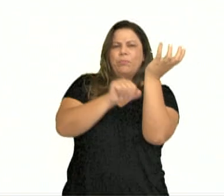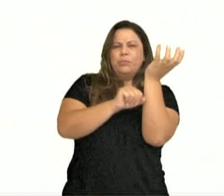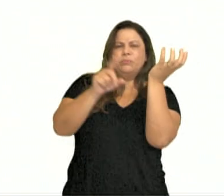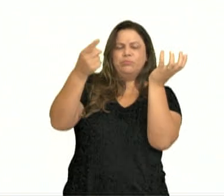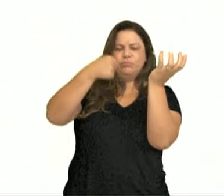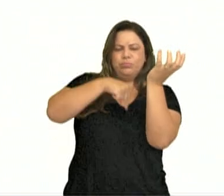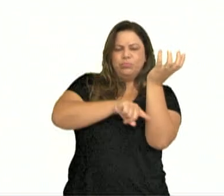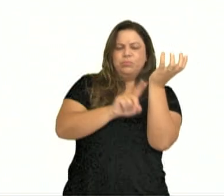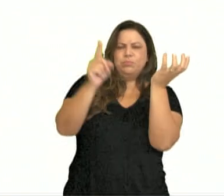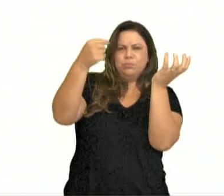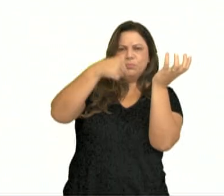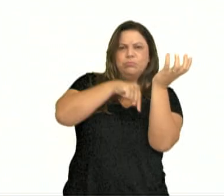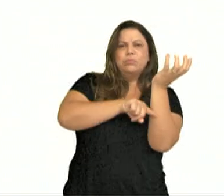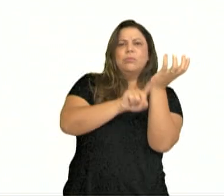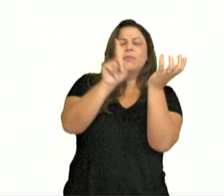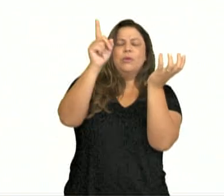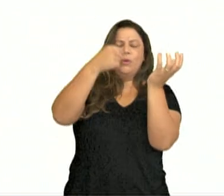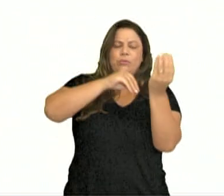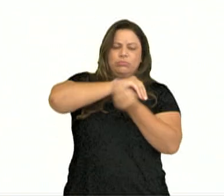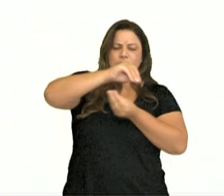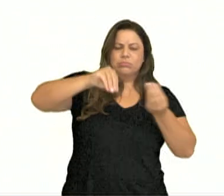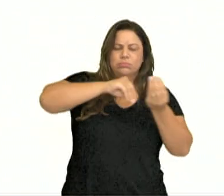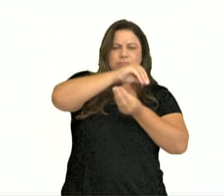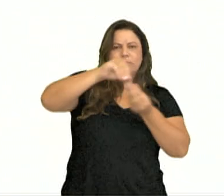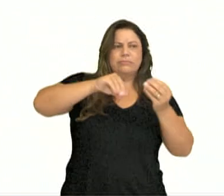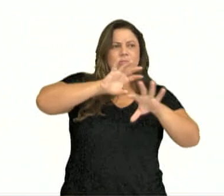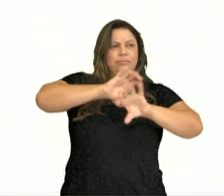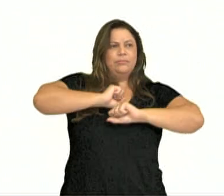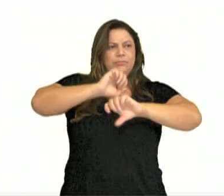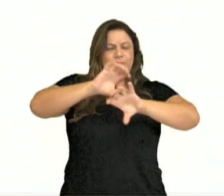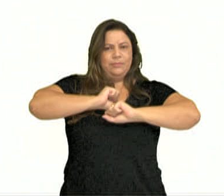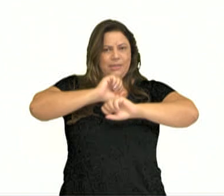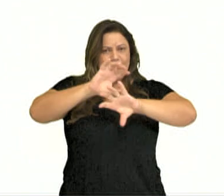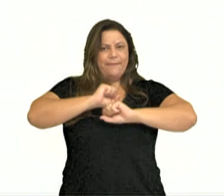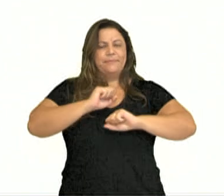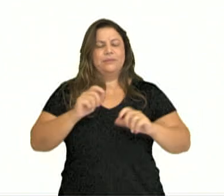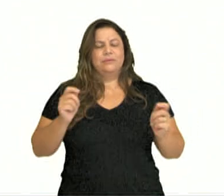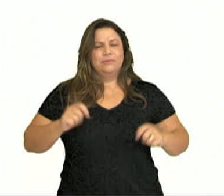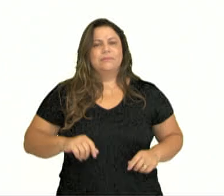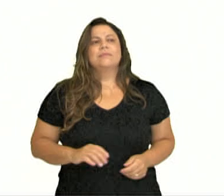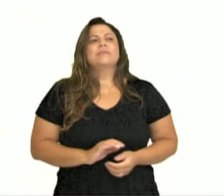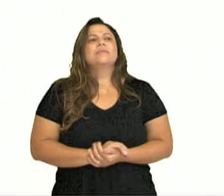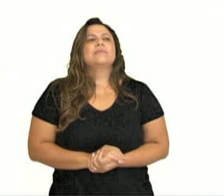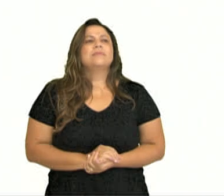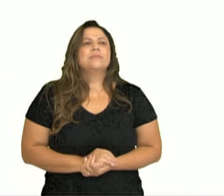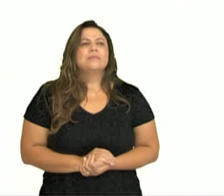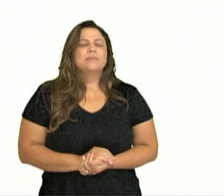de alimento e os protozoários a absorção, ok? Porque eles são heterotróficos.